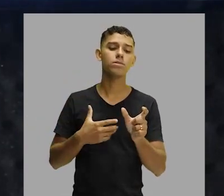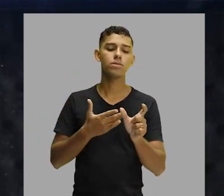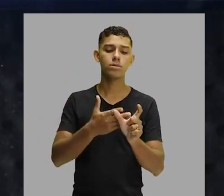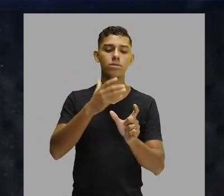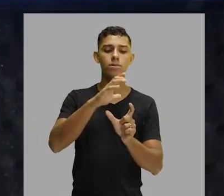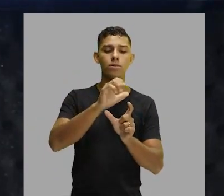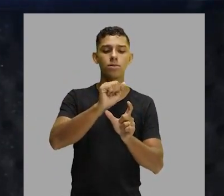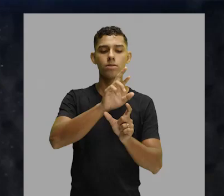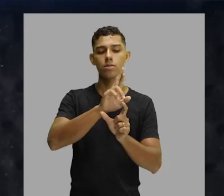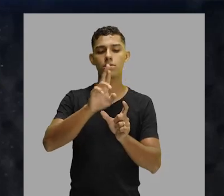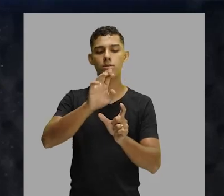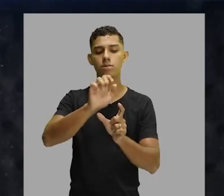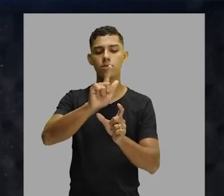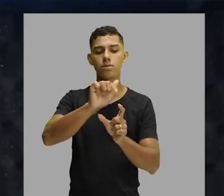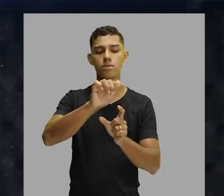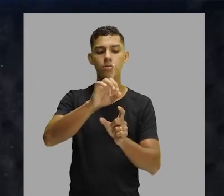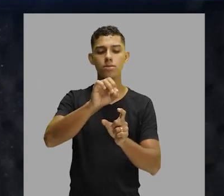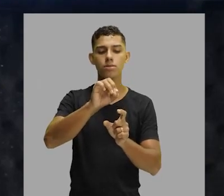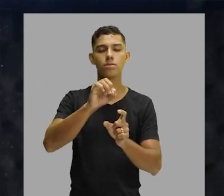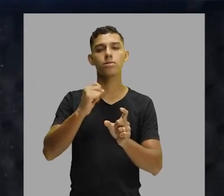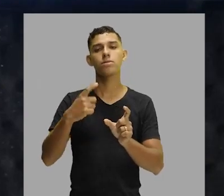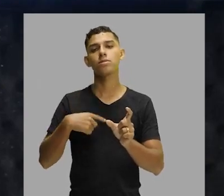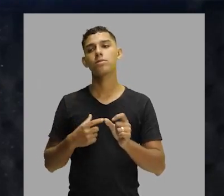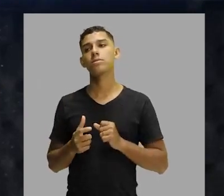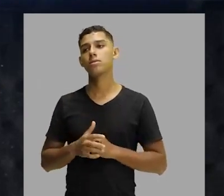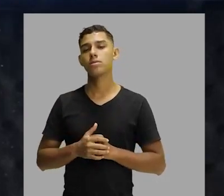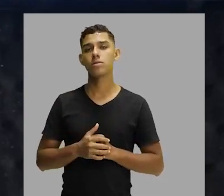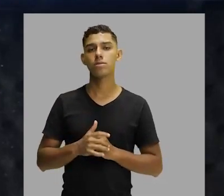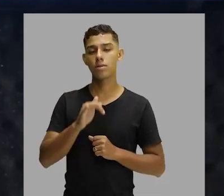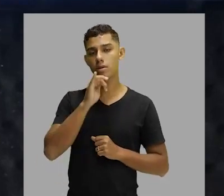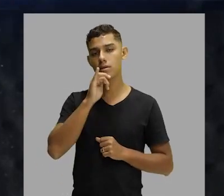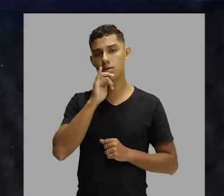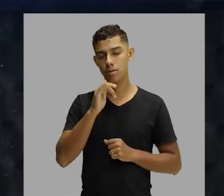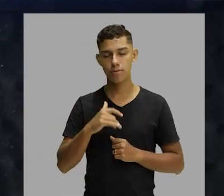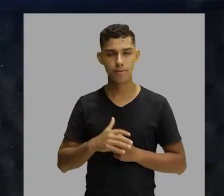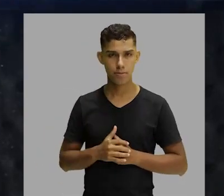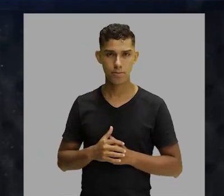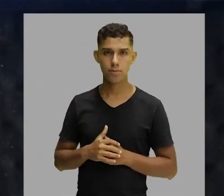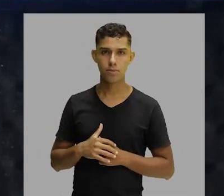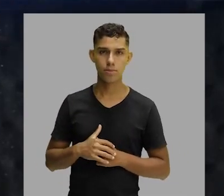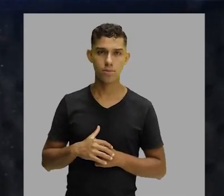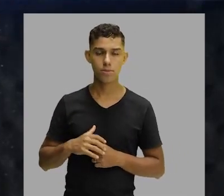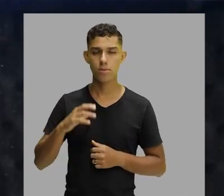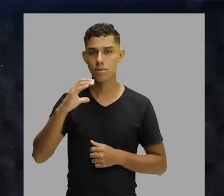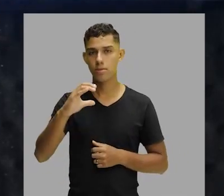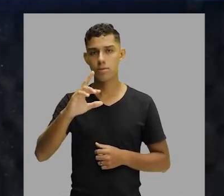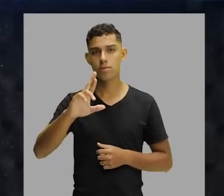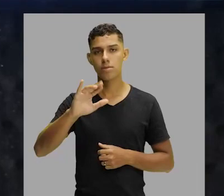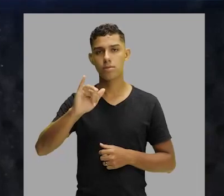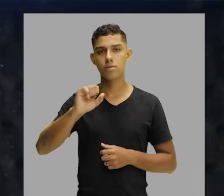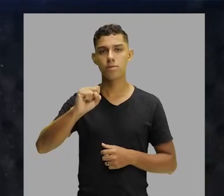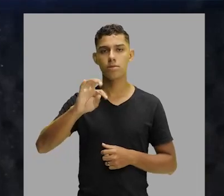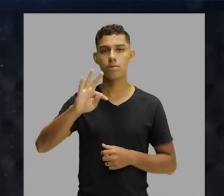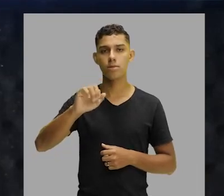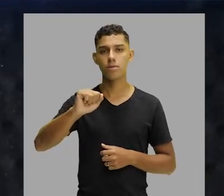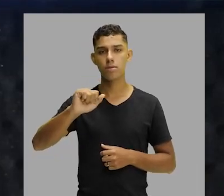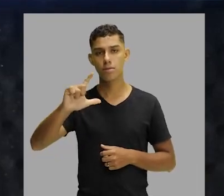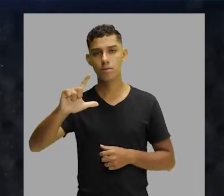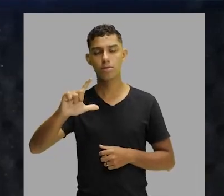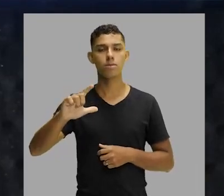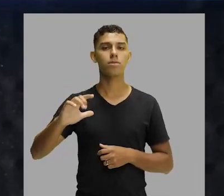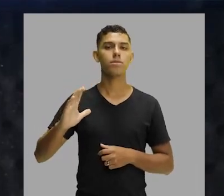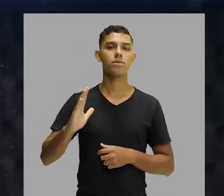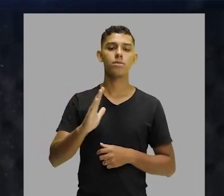Certo? Então, como é que caracteriza? Então, eu tenho ali, por exemplo, um cristal de silício. Okay? E nesse cristal de